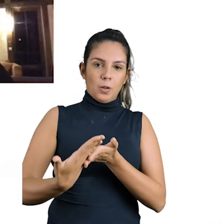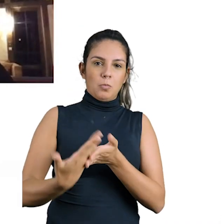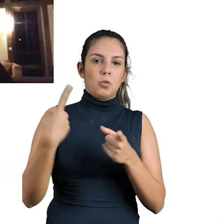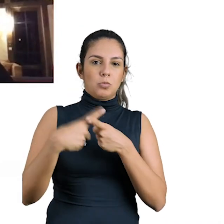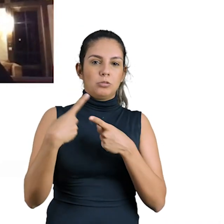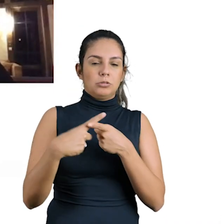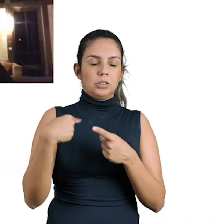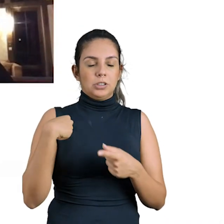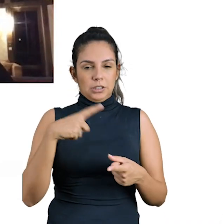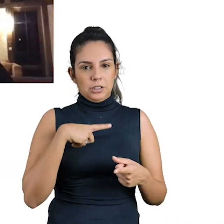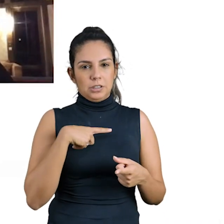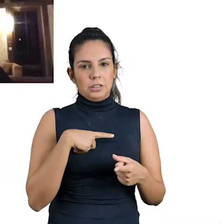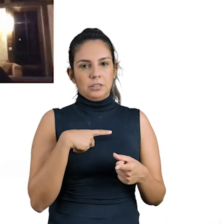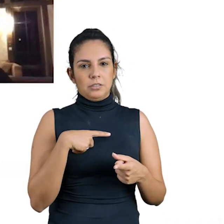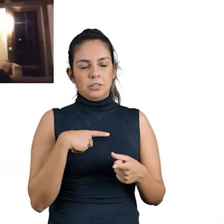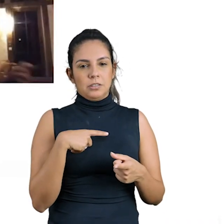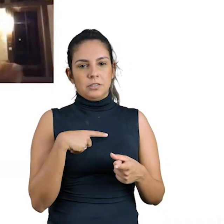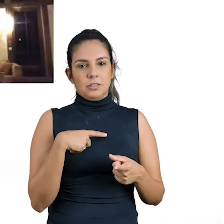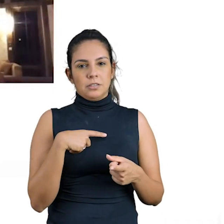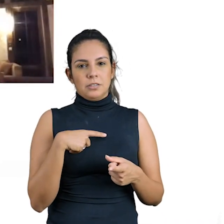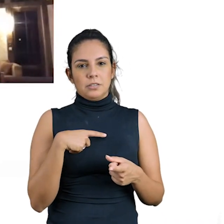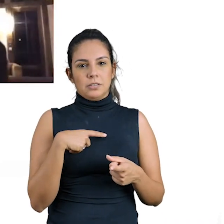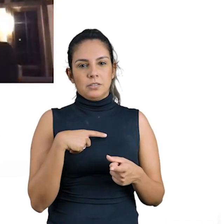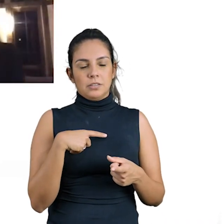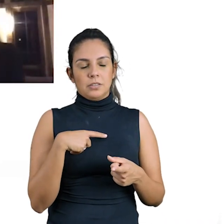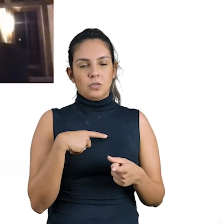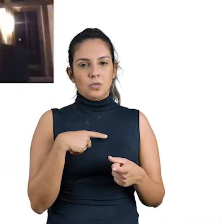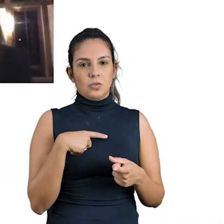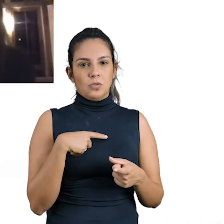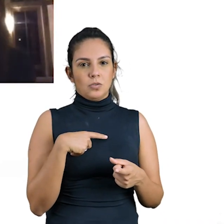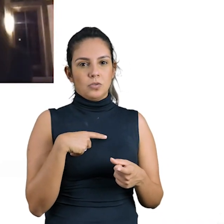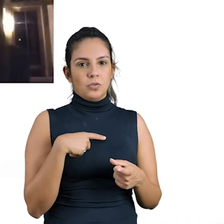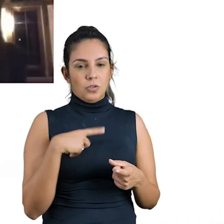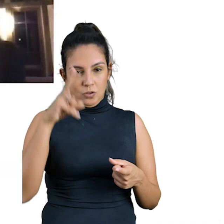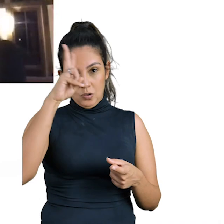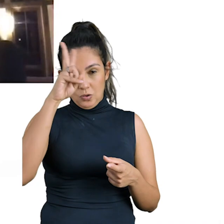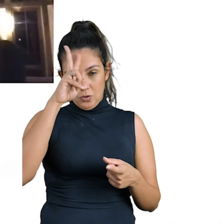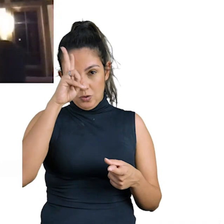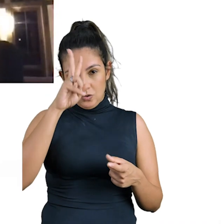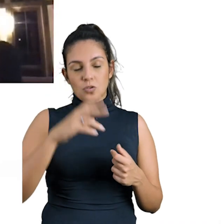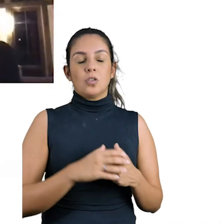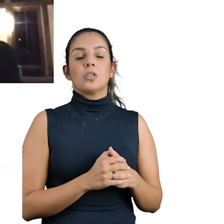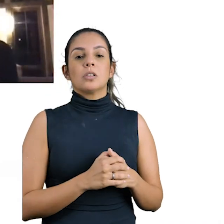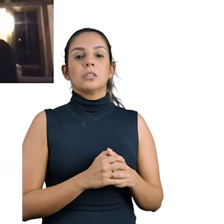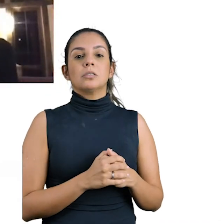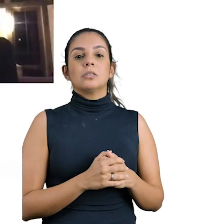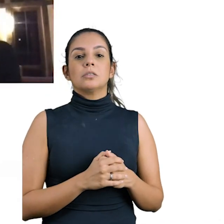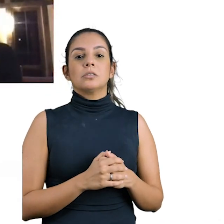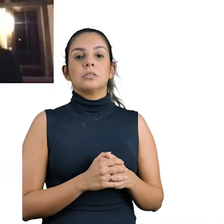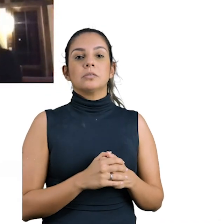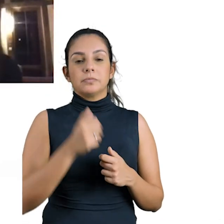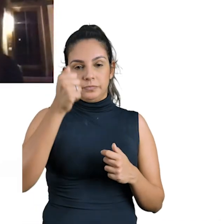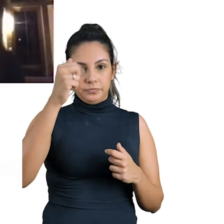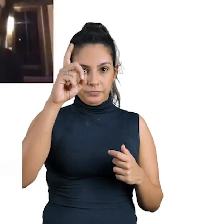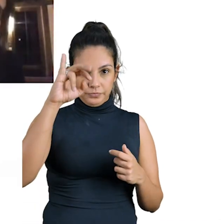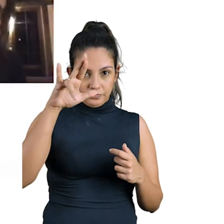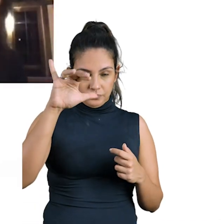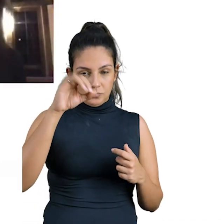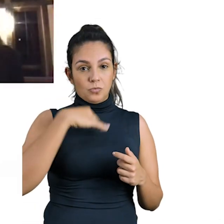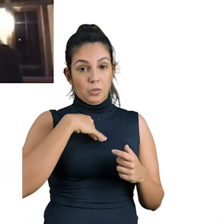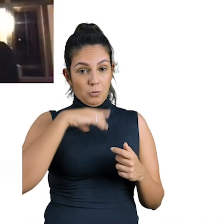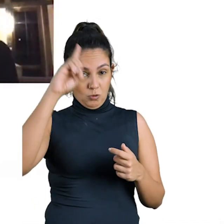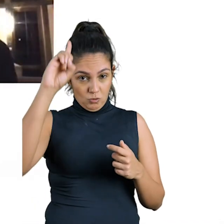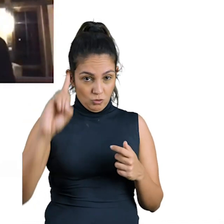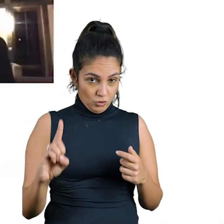começou porque eu tenho essa atuação também como curadora adjunta de histórias para o MASP, e o Adriano Pedrosa, que é o